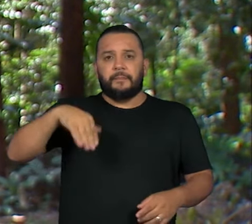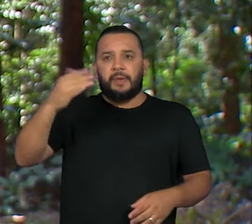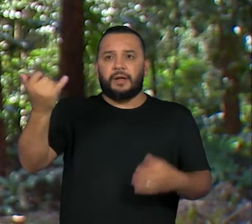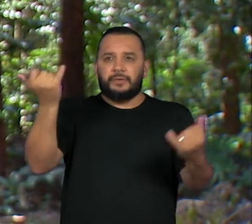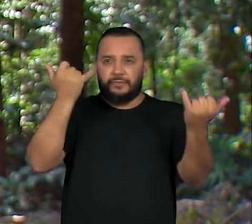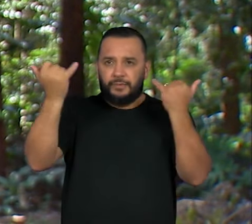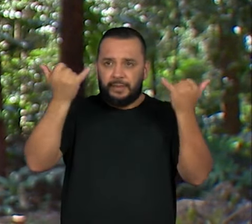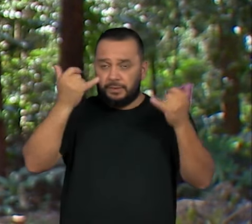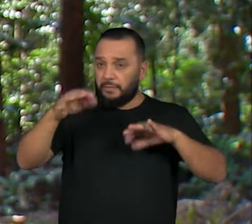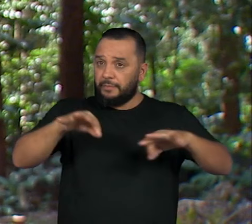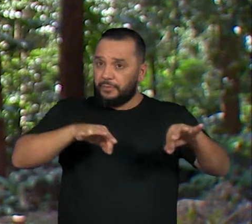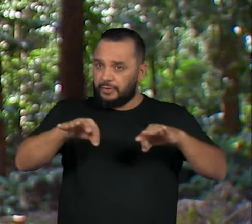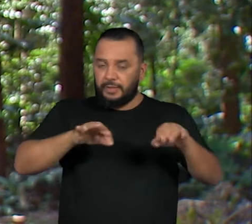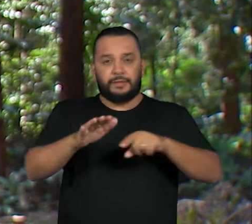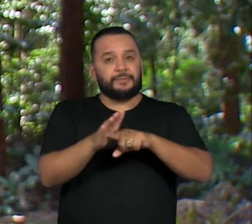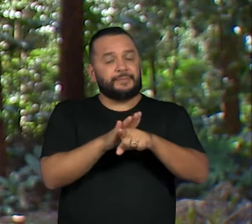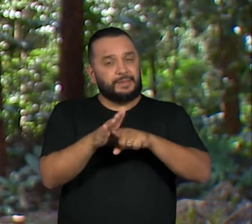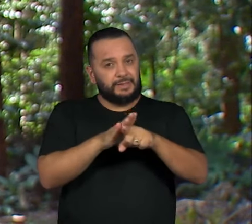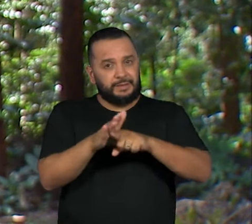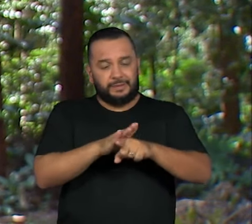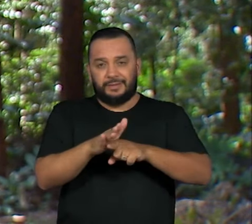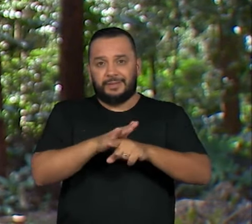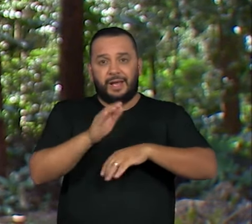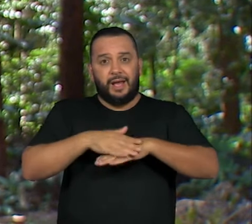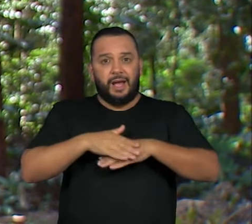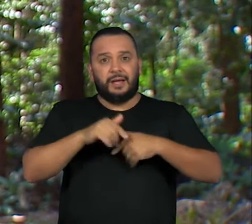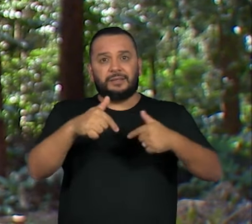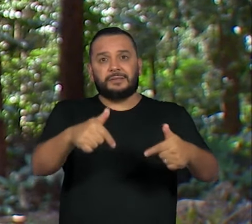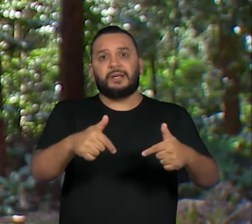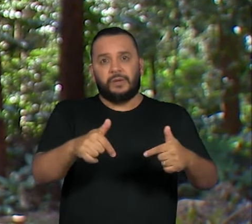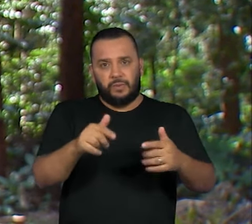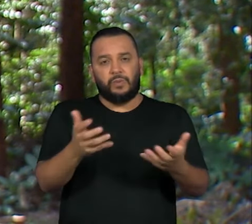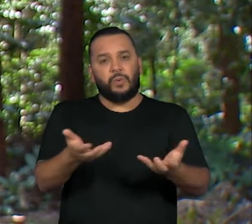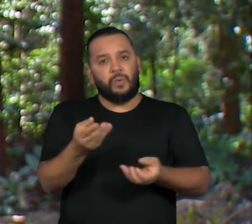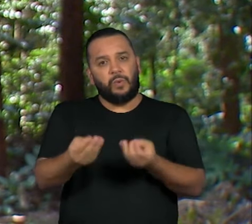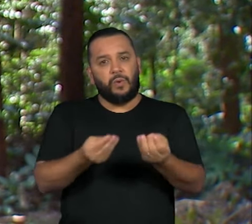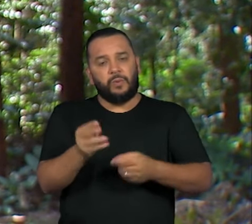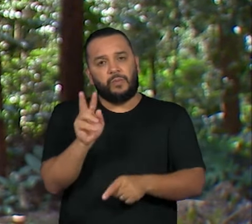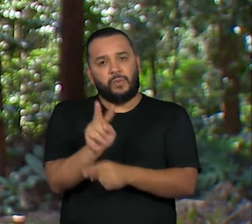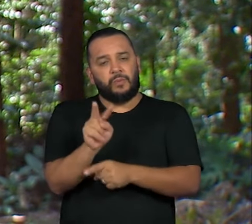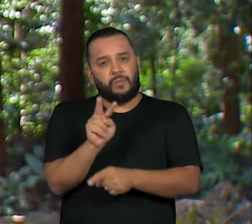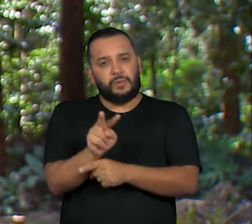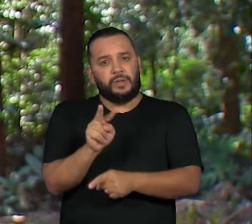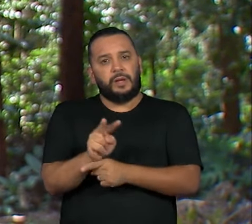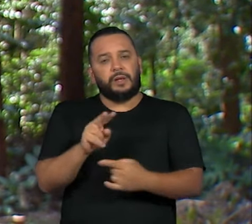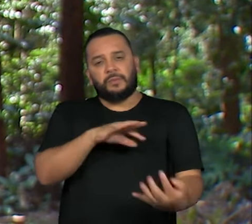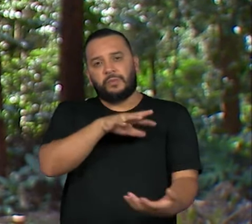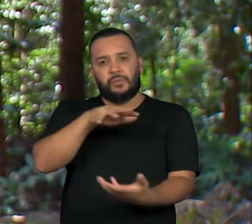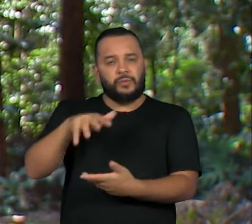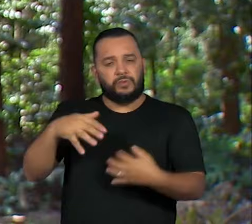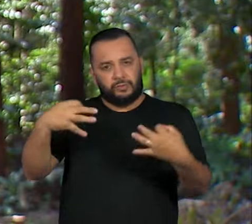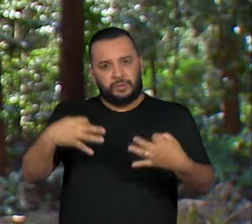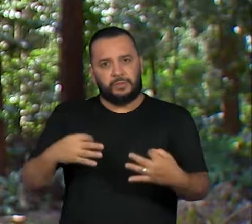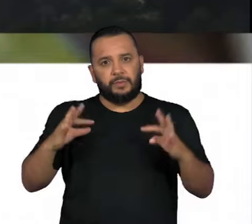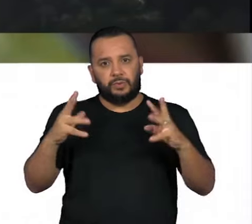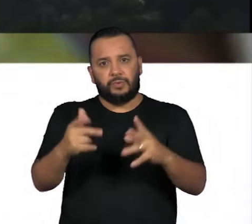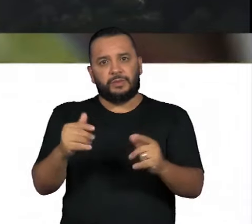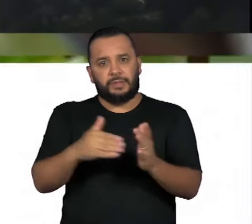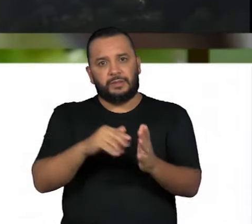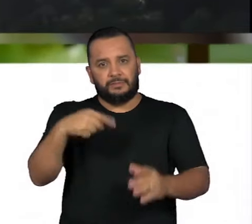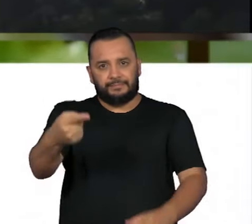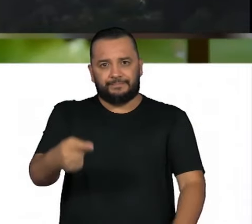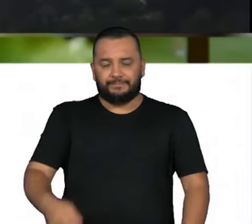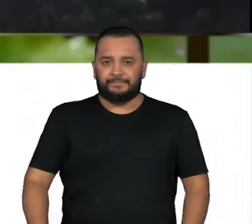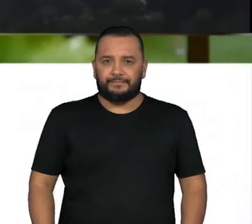informações sobre projetos, pesquisas e ações por um mundo melhor e mais digno para todos. Até lá!